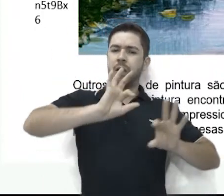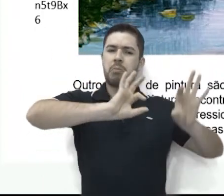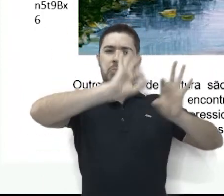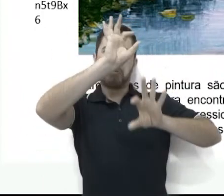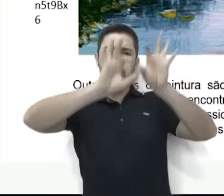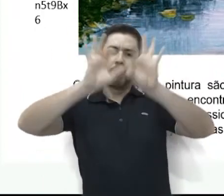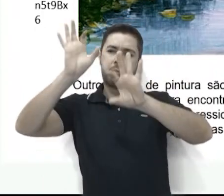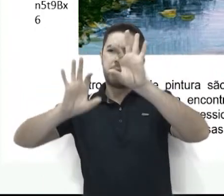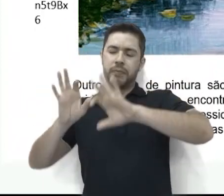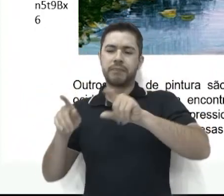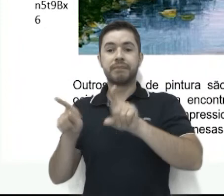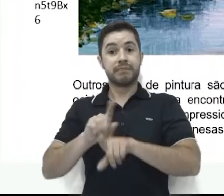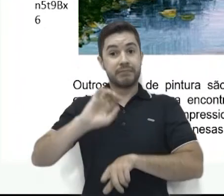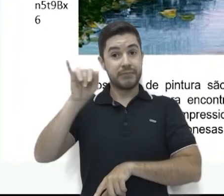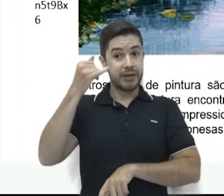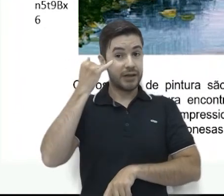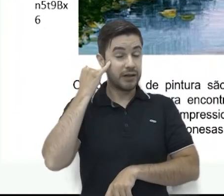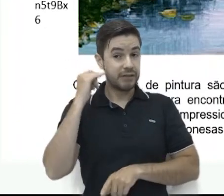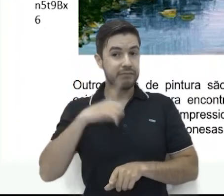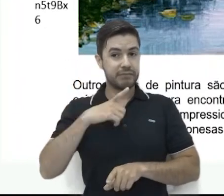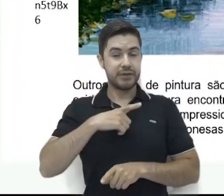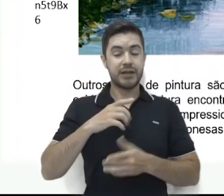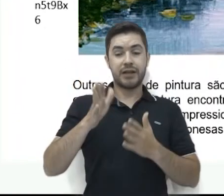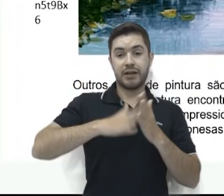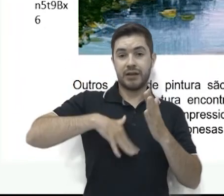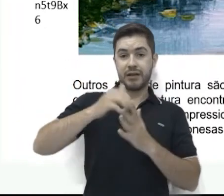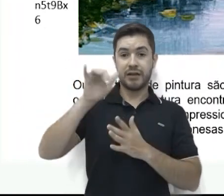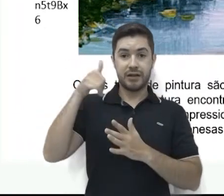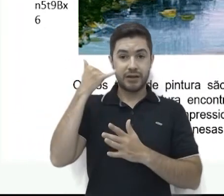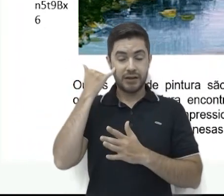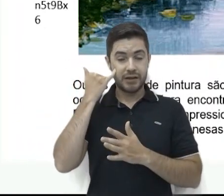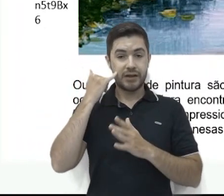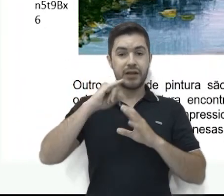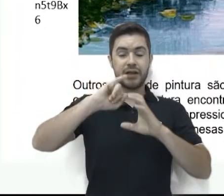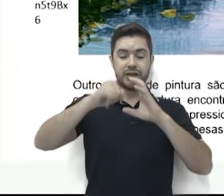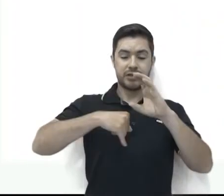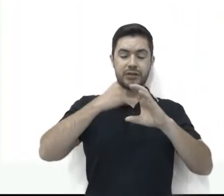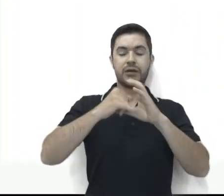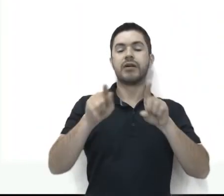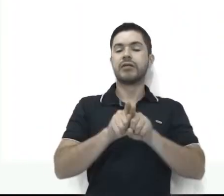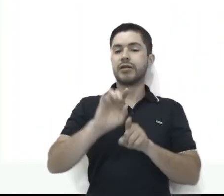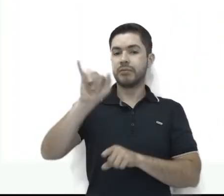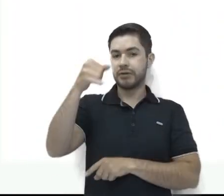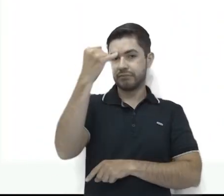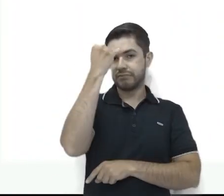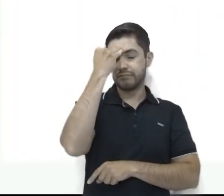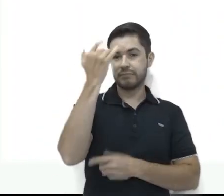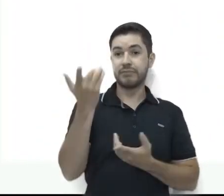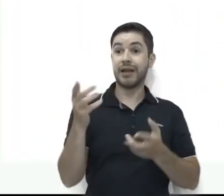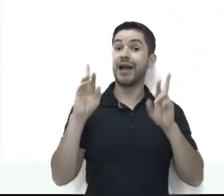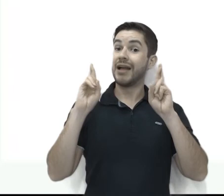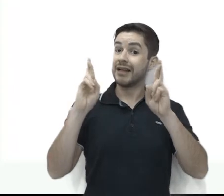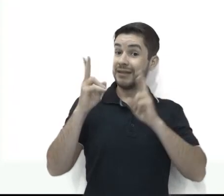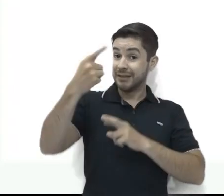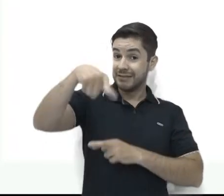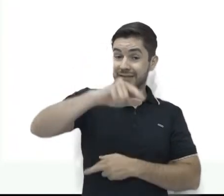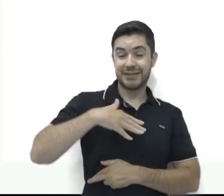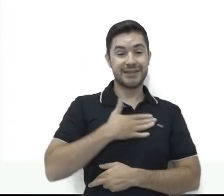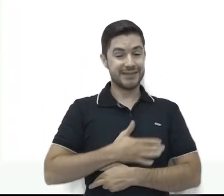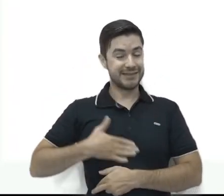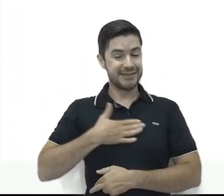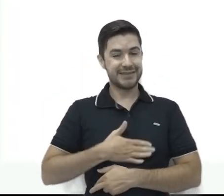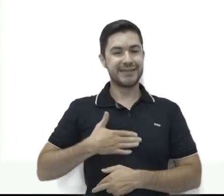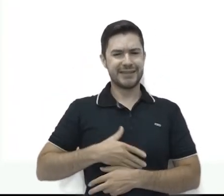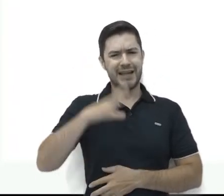No estilo oriental encontram-se as pinturas chinesas, japonesas e indianas. Espero que vocês tenham gostado,